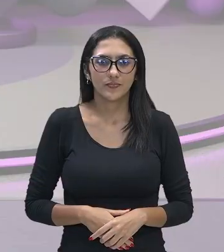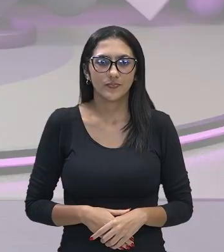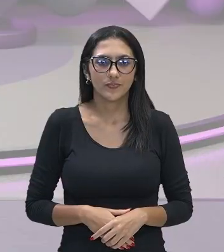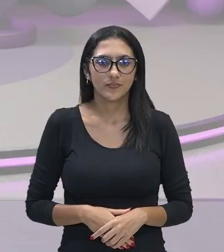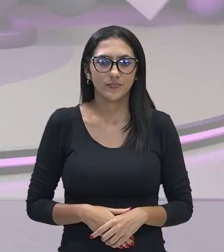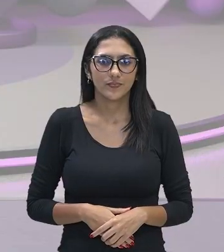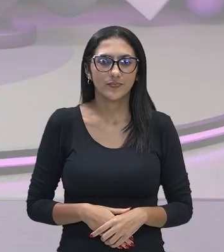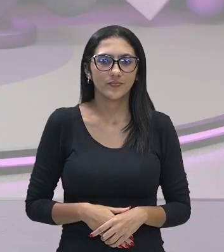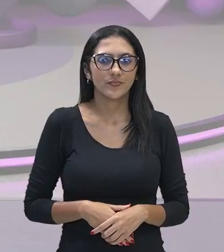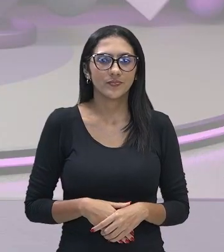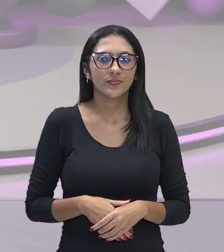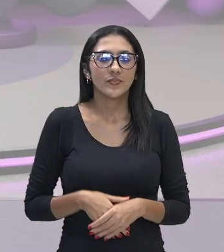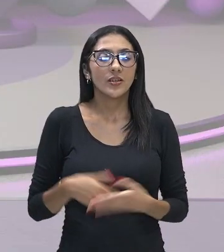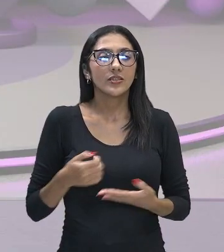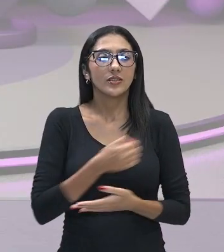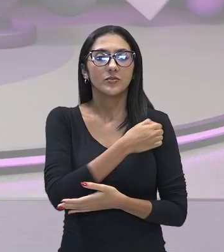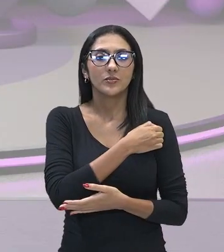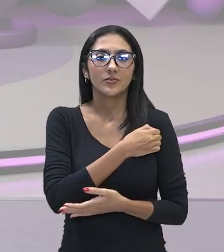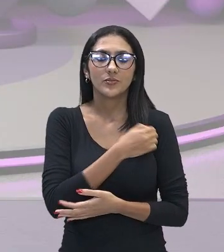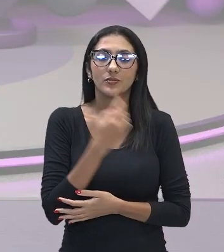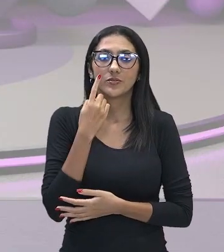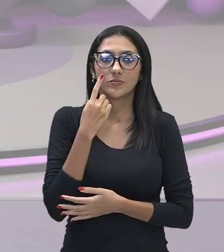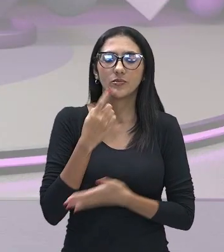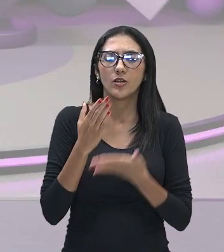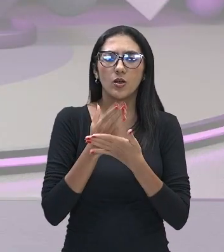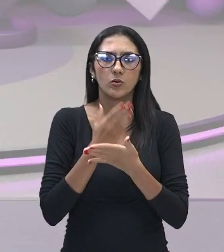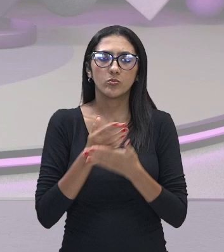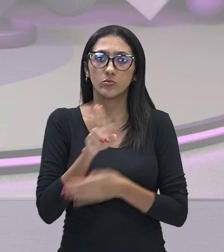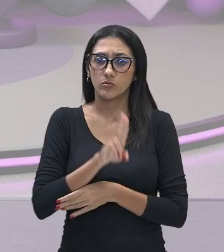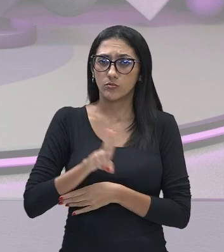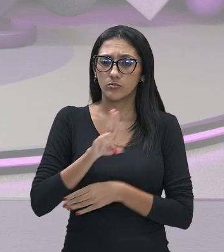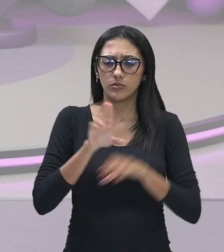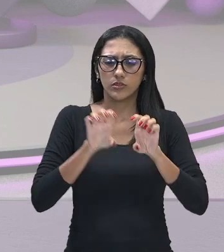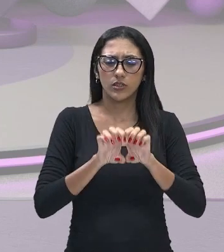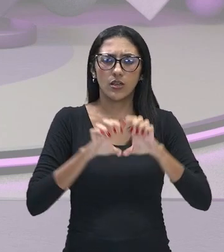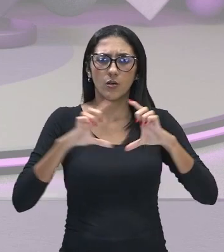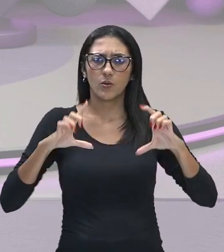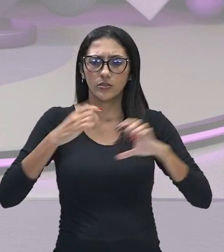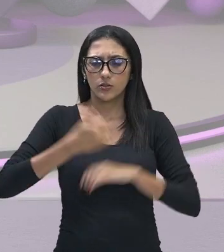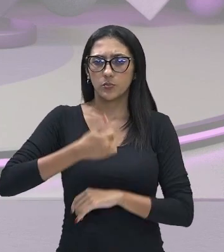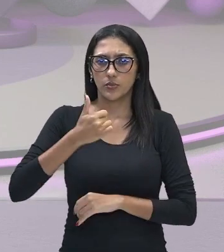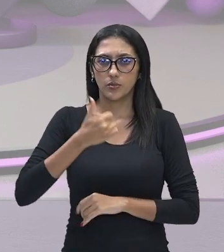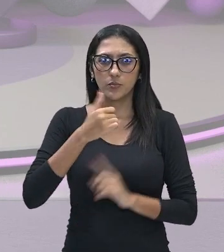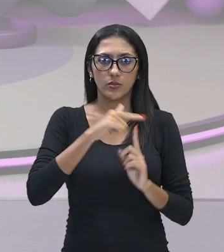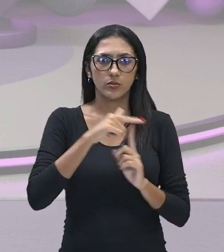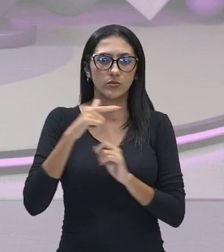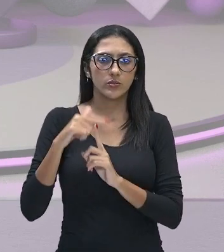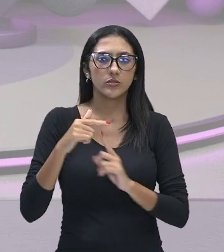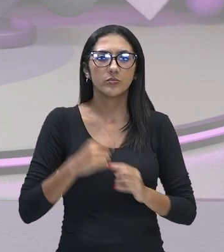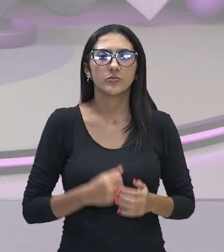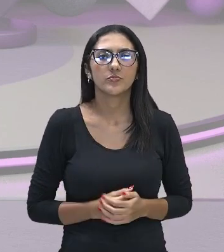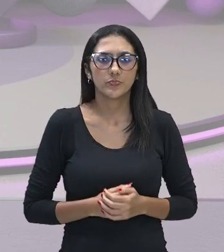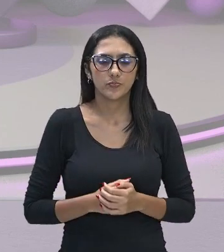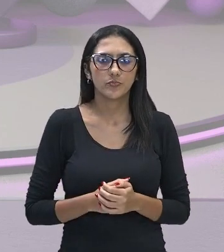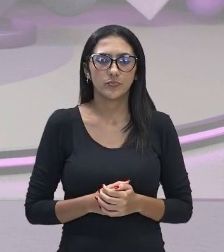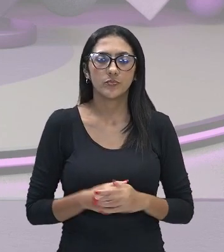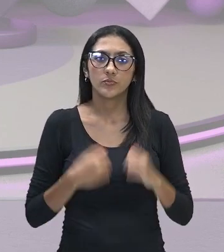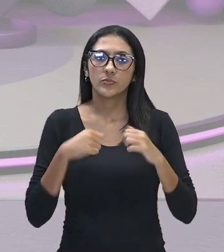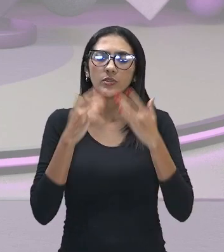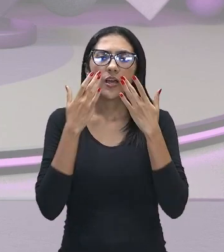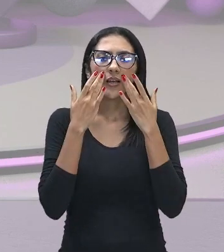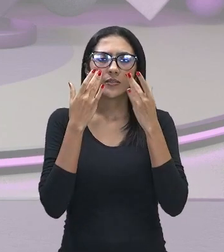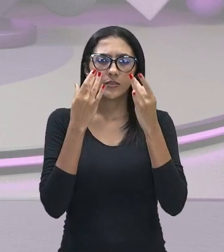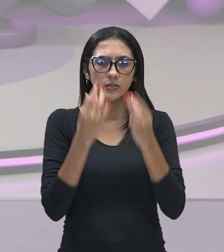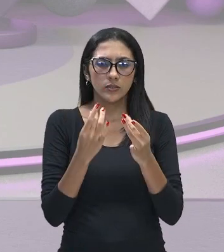Então, queridos, vamos ver aí aplicações das equações do primeiro grau, de uma equação do primeiro grau. Fique atento à leitura da sua